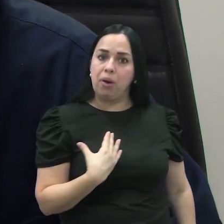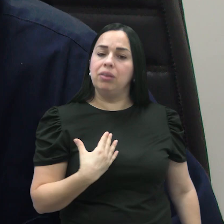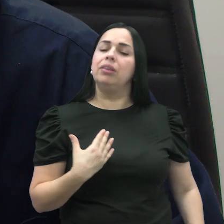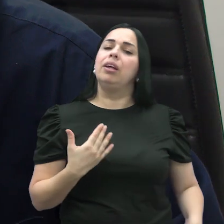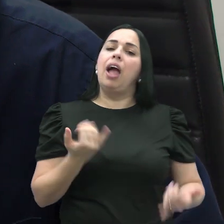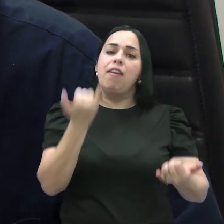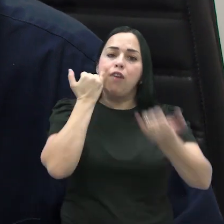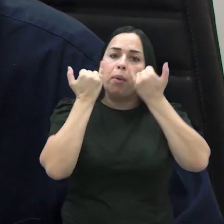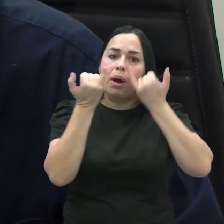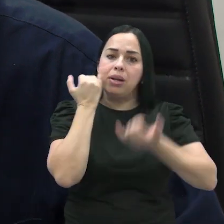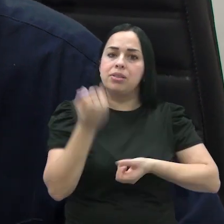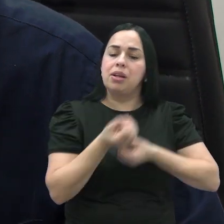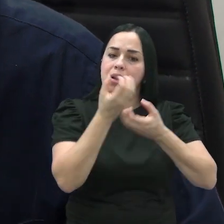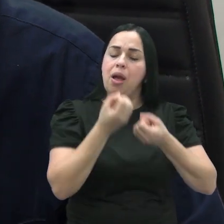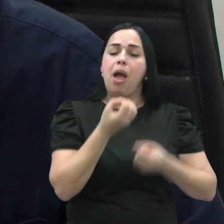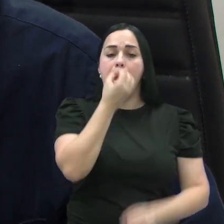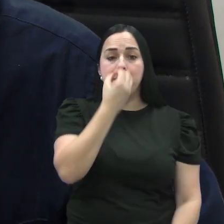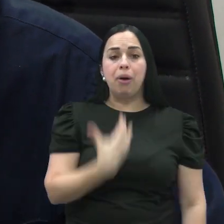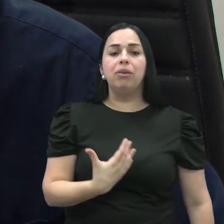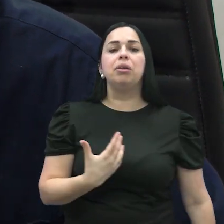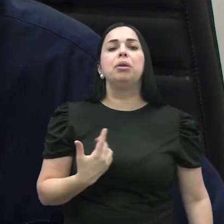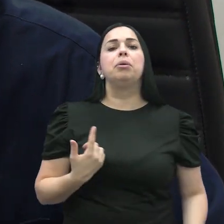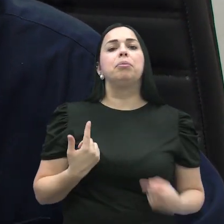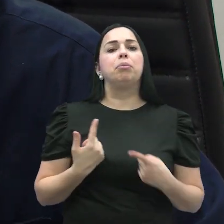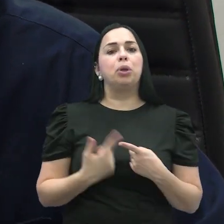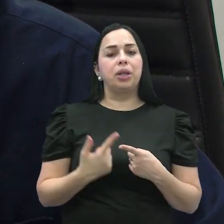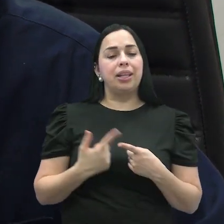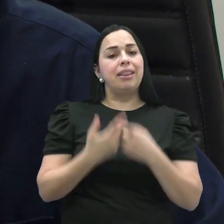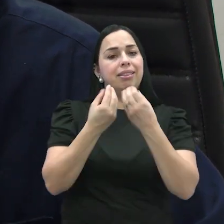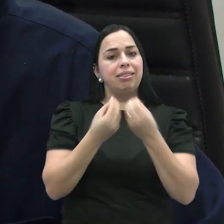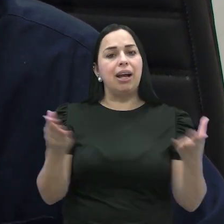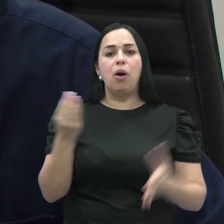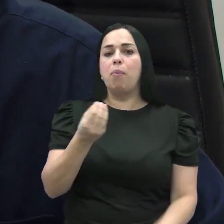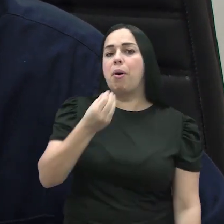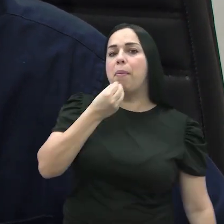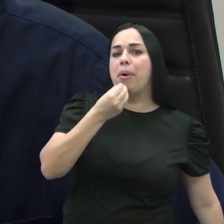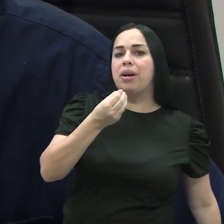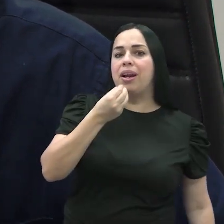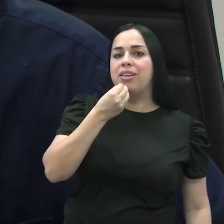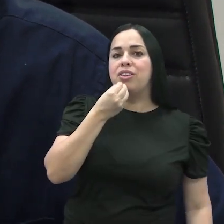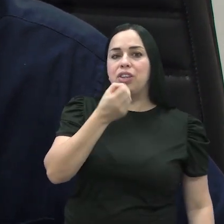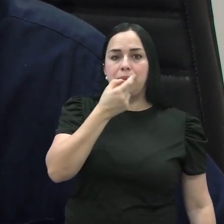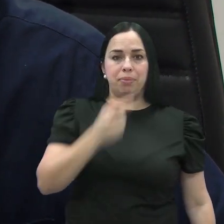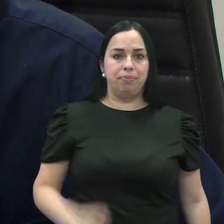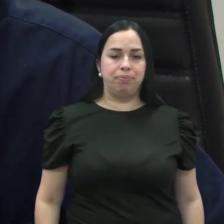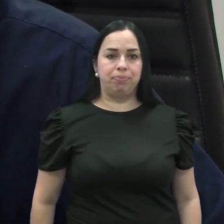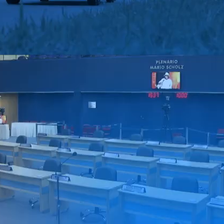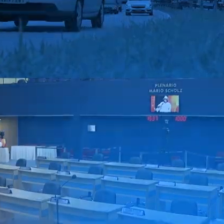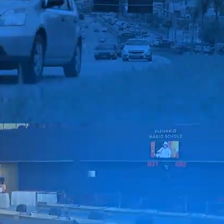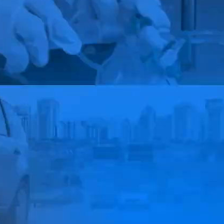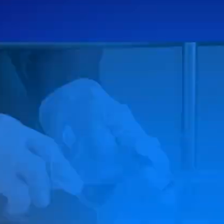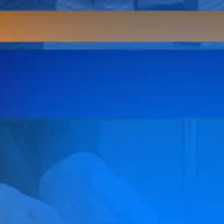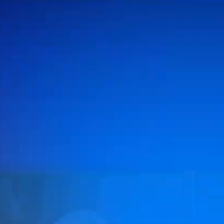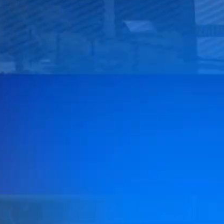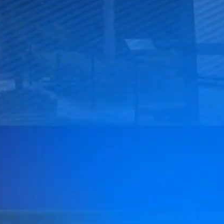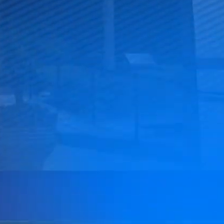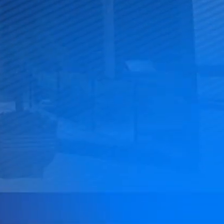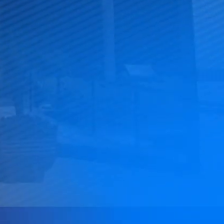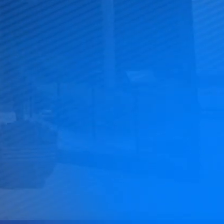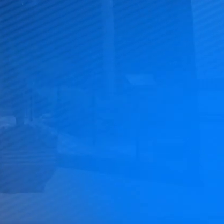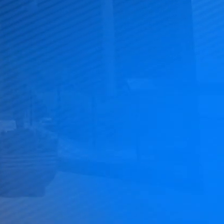divulgação para a sua comunidade. E isso é muito bom, que amplia essa oportunidade de ter os medicamentos.